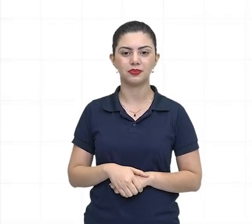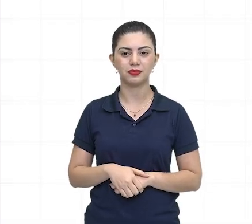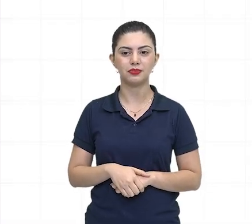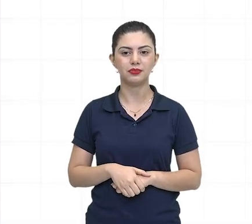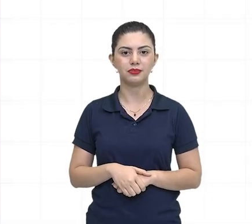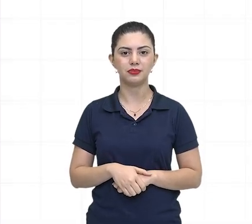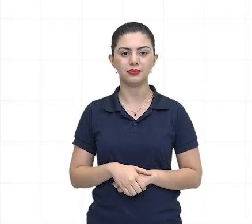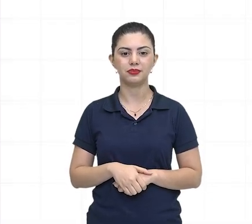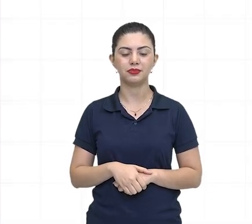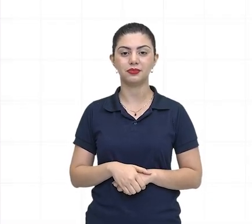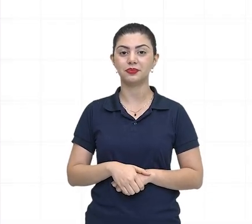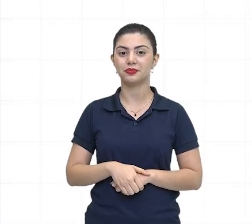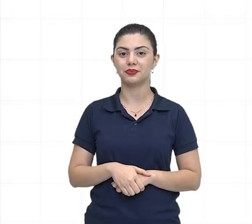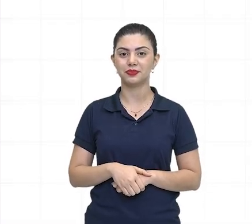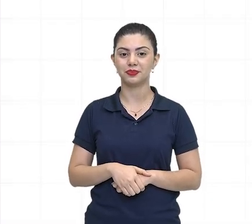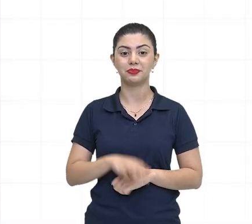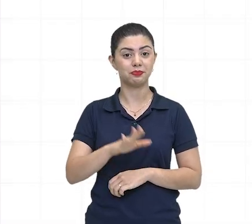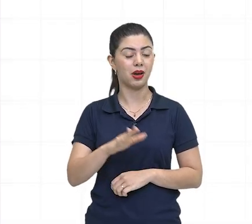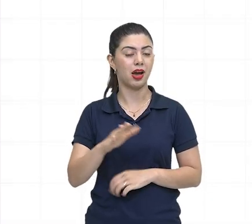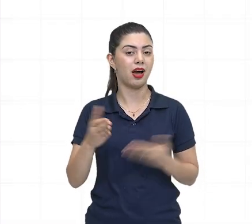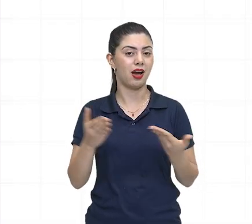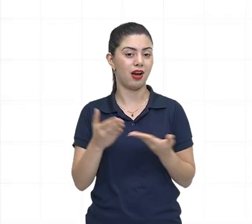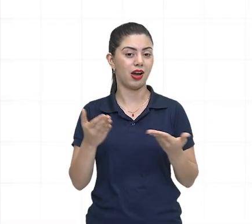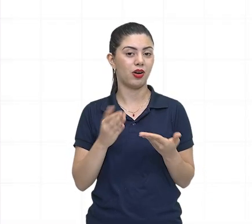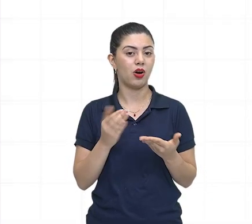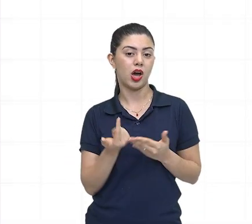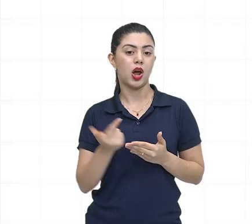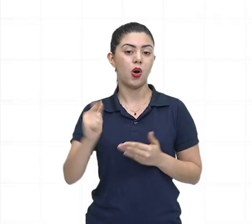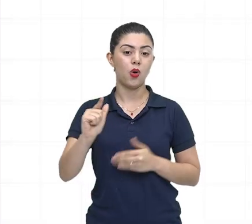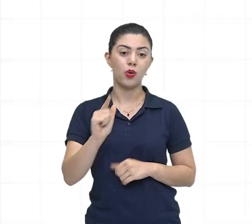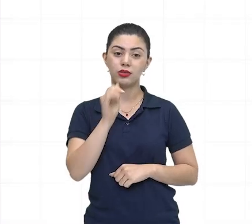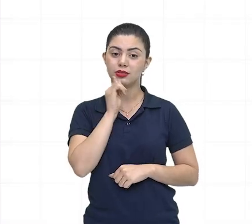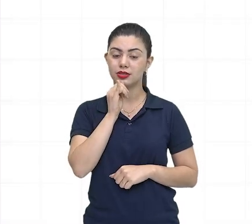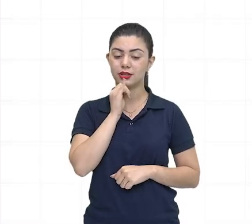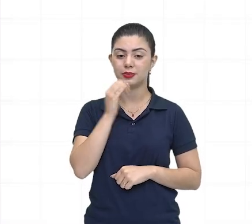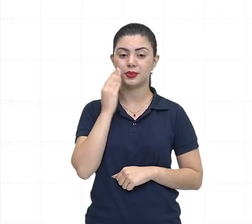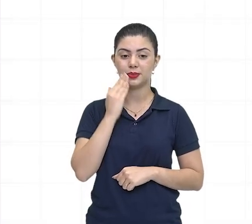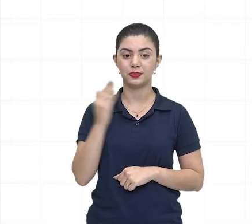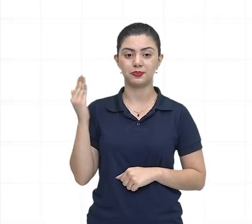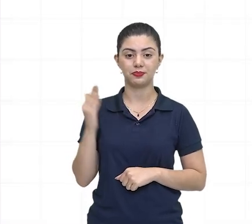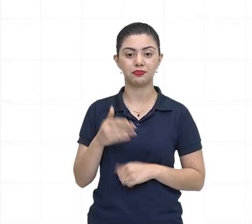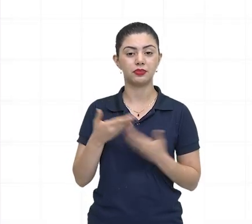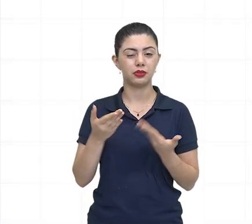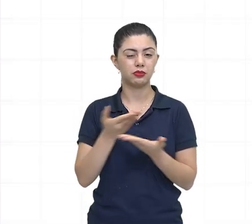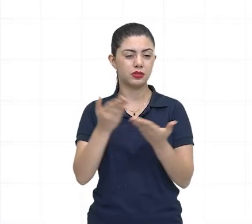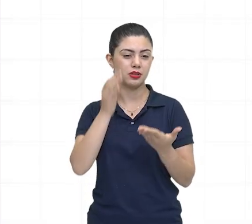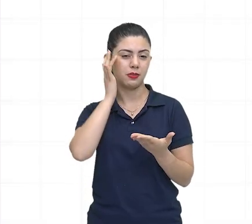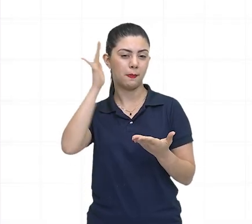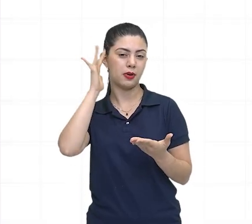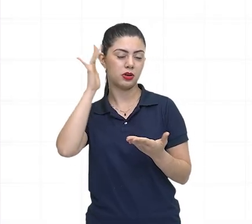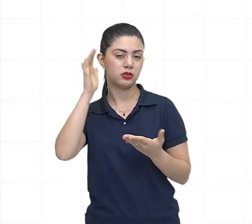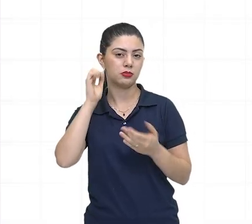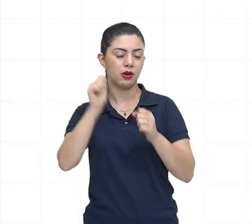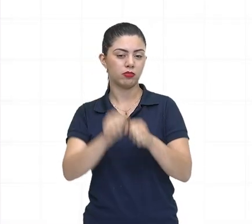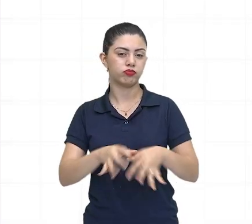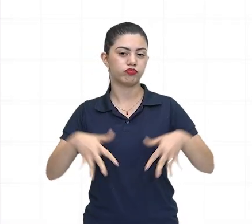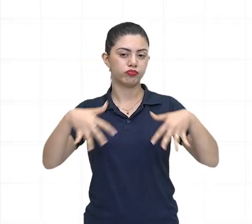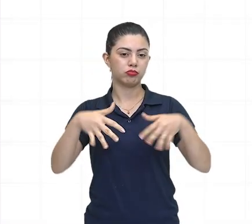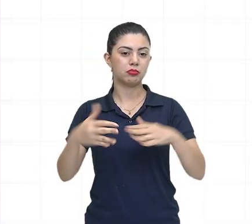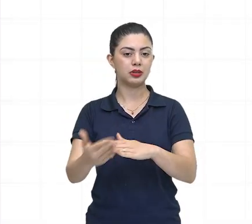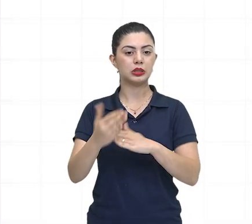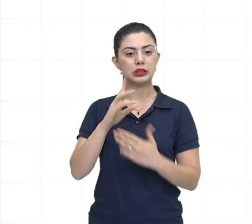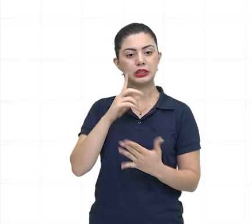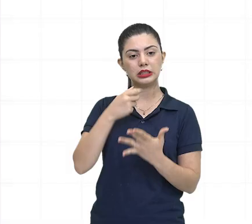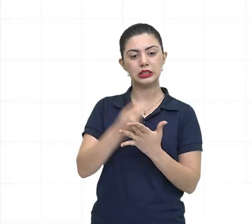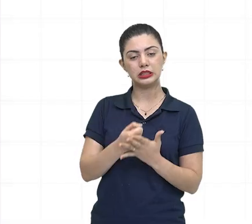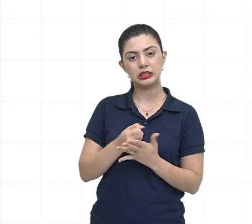Então, vamos ver uma outra ideia. Uma outra ideia é, olha, imagine um fluxograma que te ajuda a